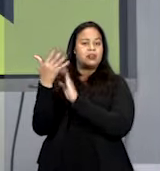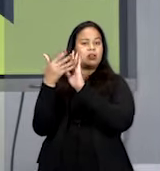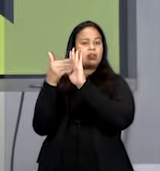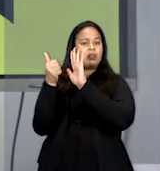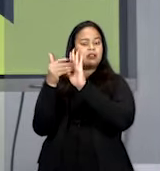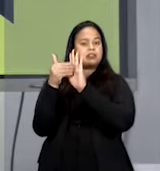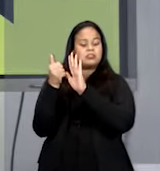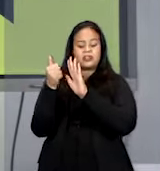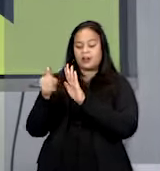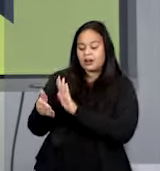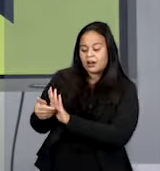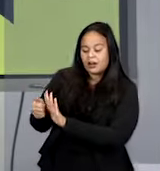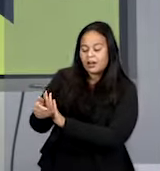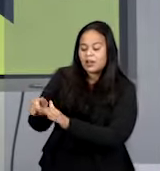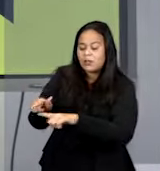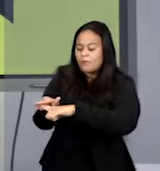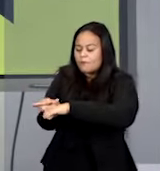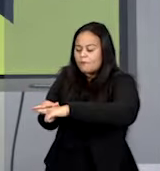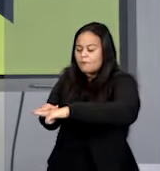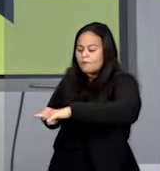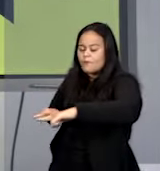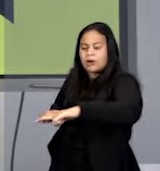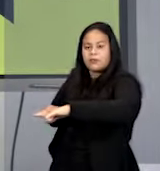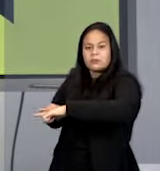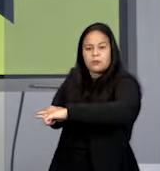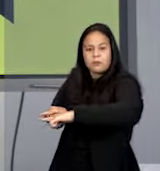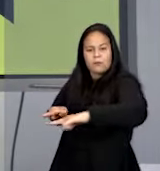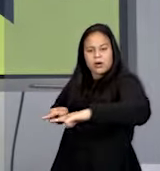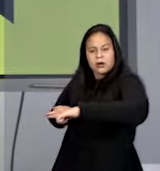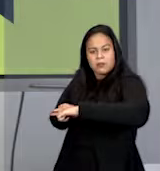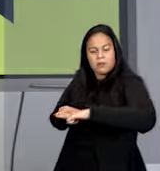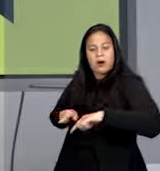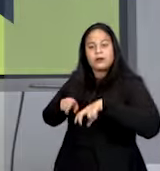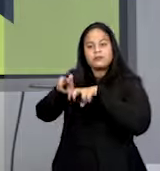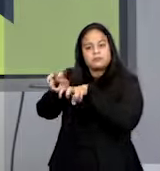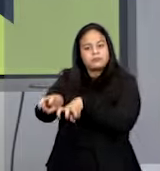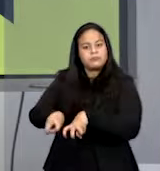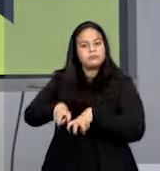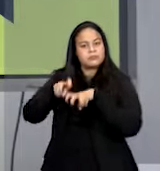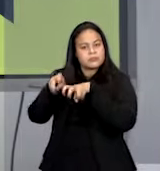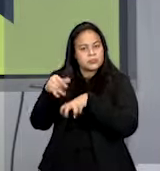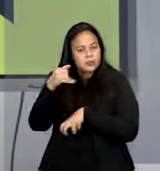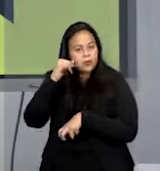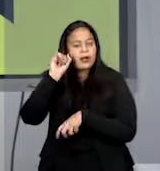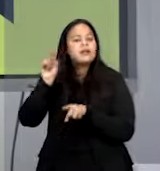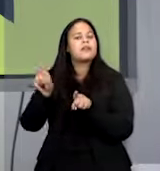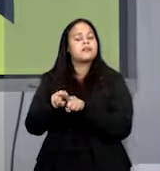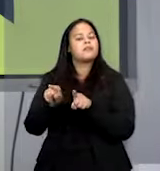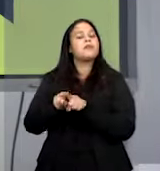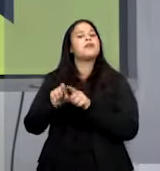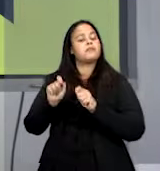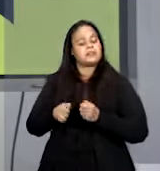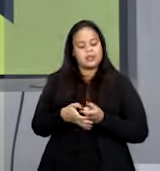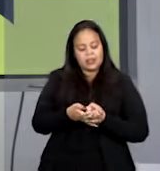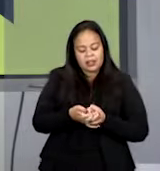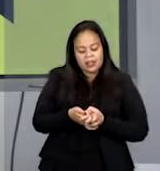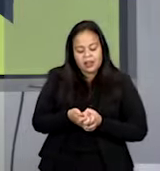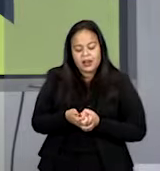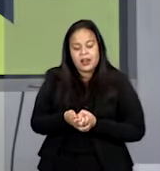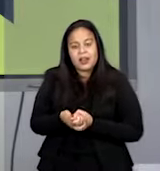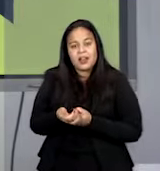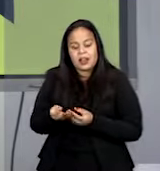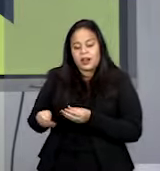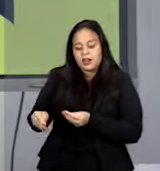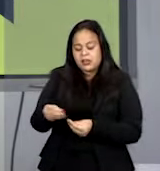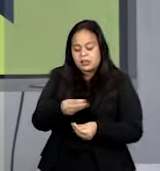tinha antes. A pecuária acontece a mesma coisa. Para criar os animais, ou eu preciso plantar soja, fazer ração e dar para eles